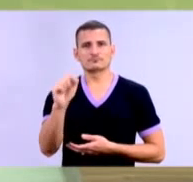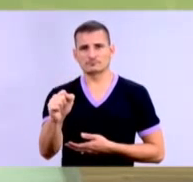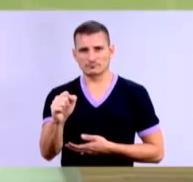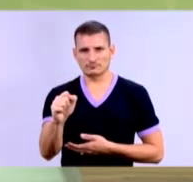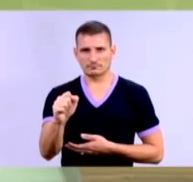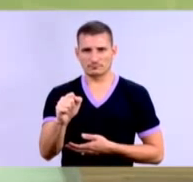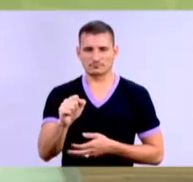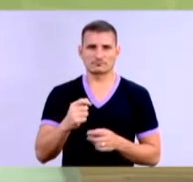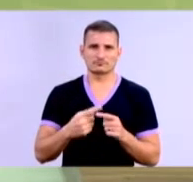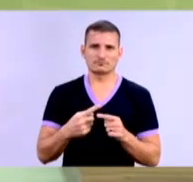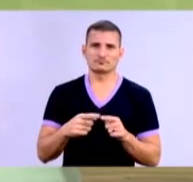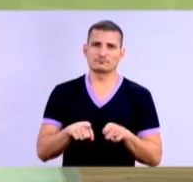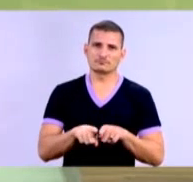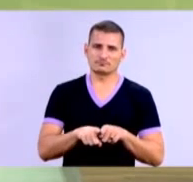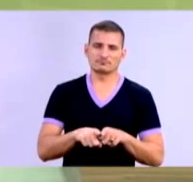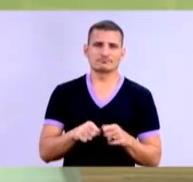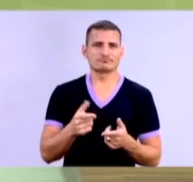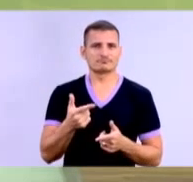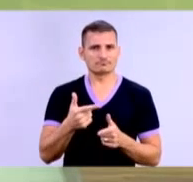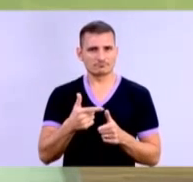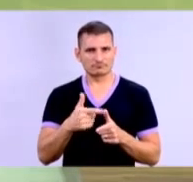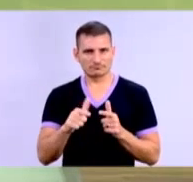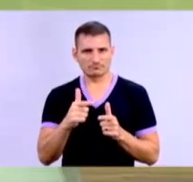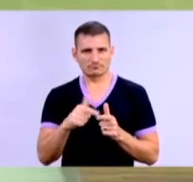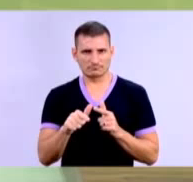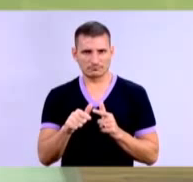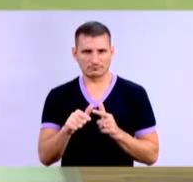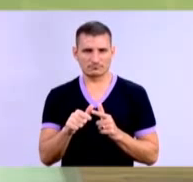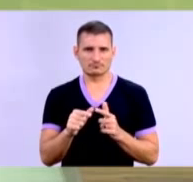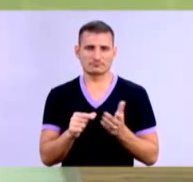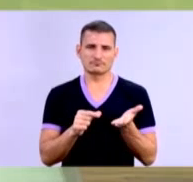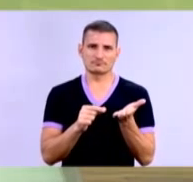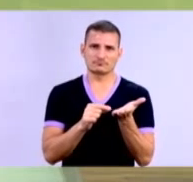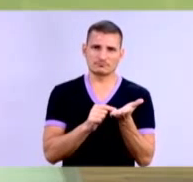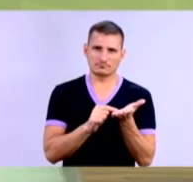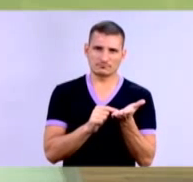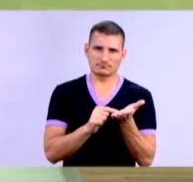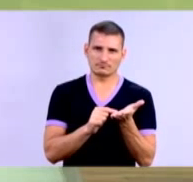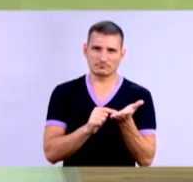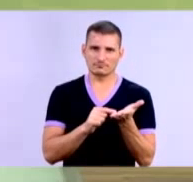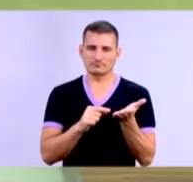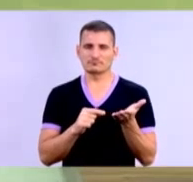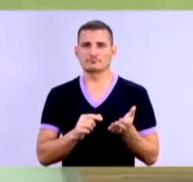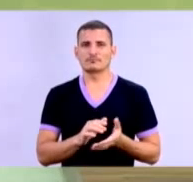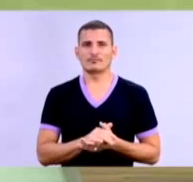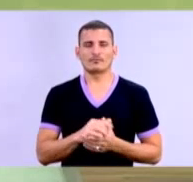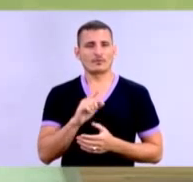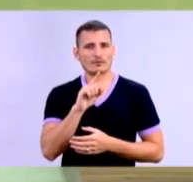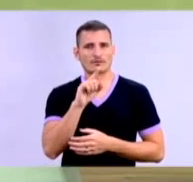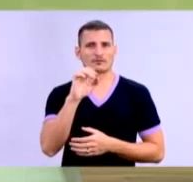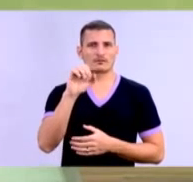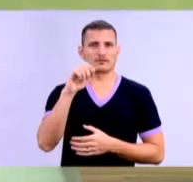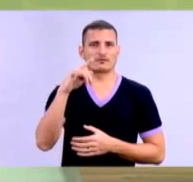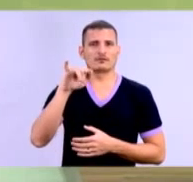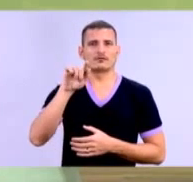também problemas de conectorização. Já a aluna Ju, lá de Espigão do Oeste, ela